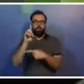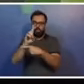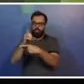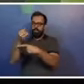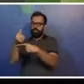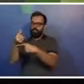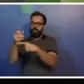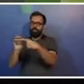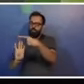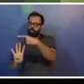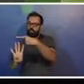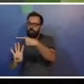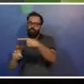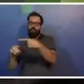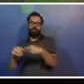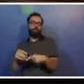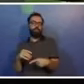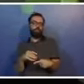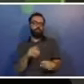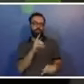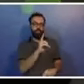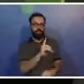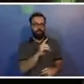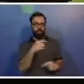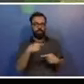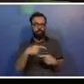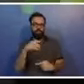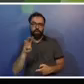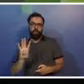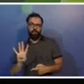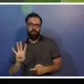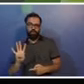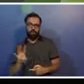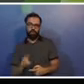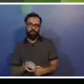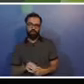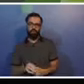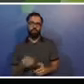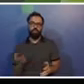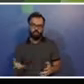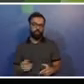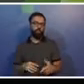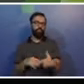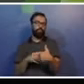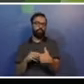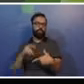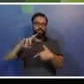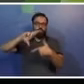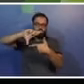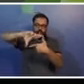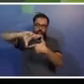D igual a 4, ok? Lado menor, então,